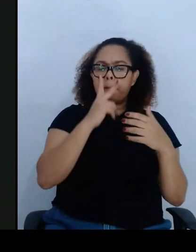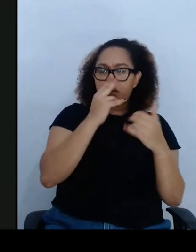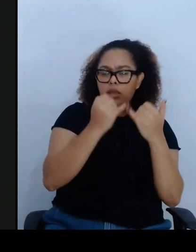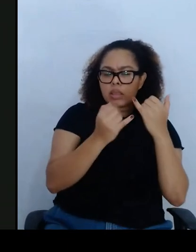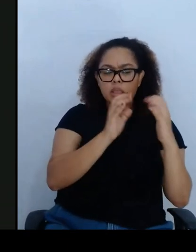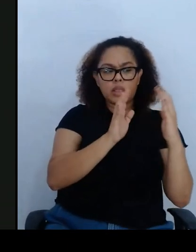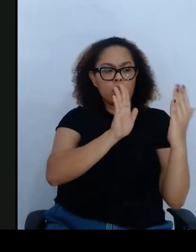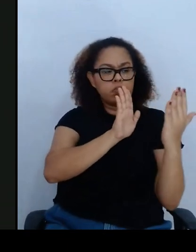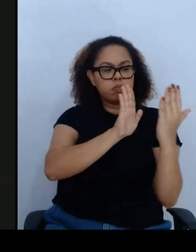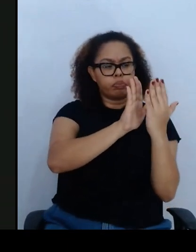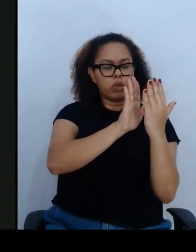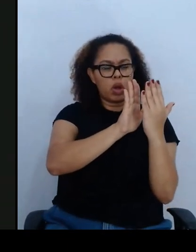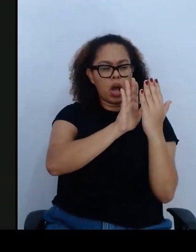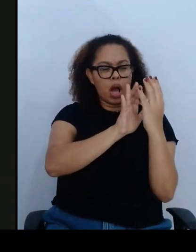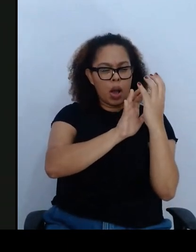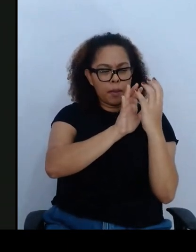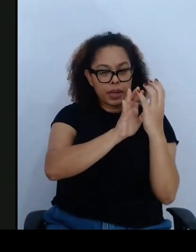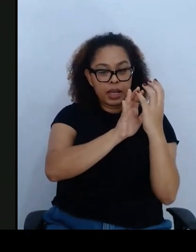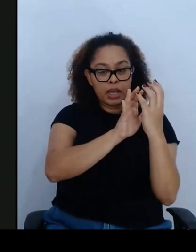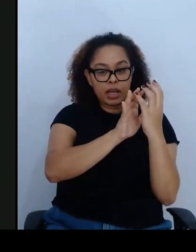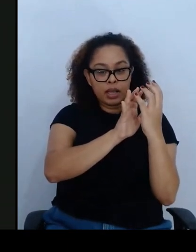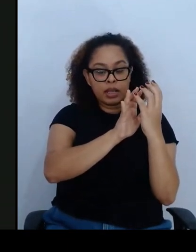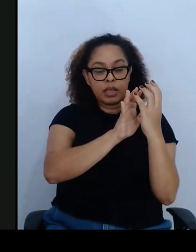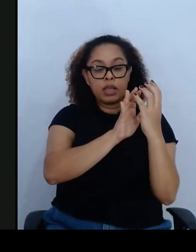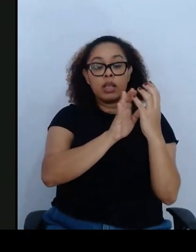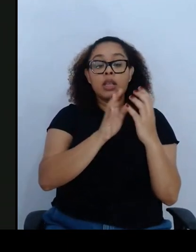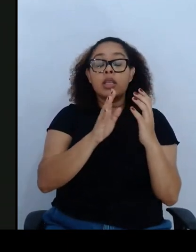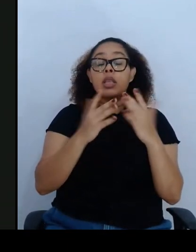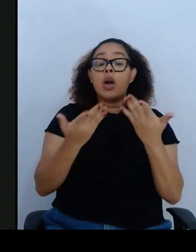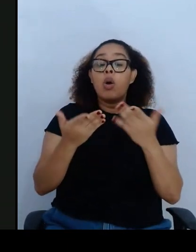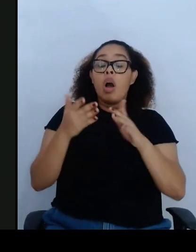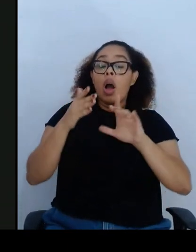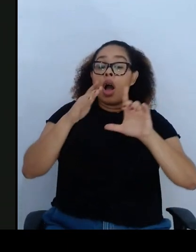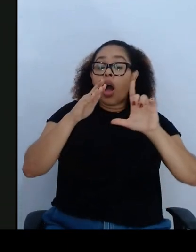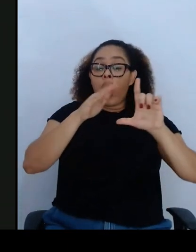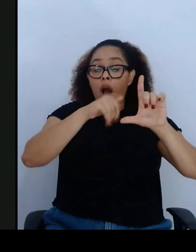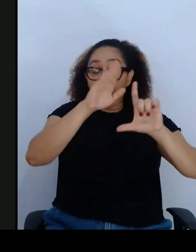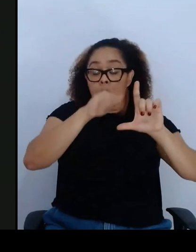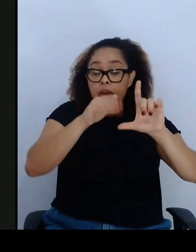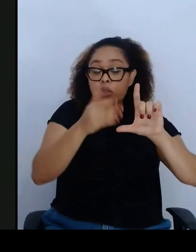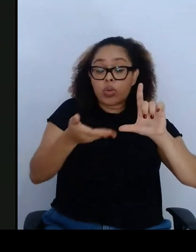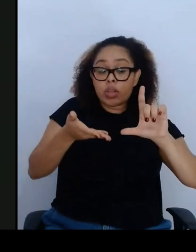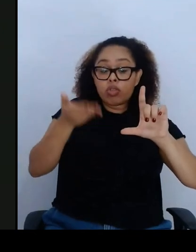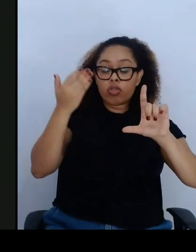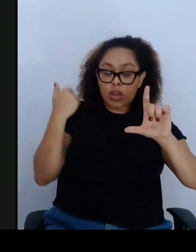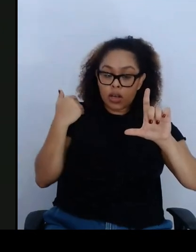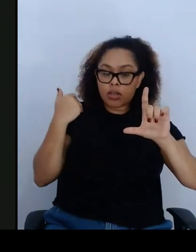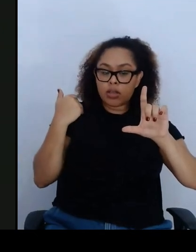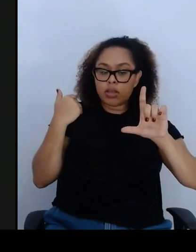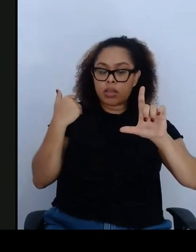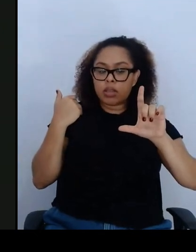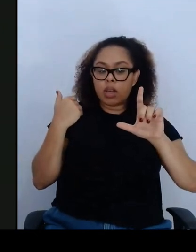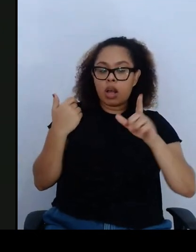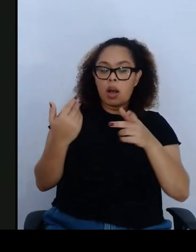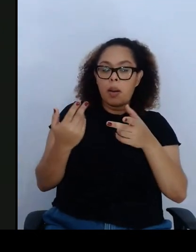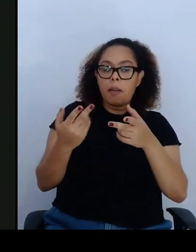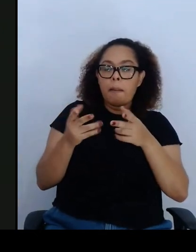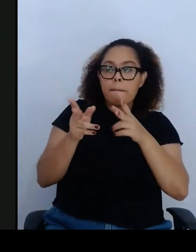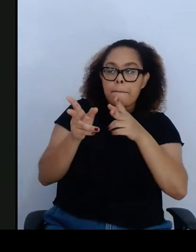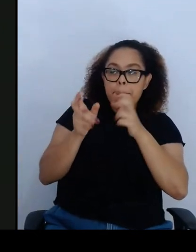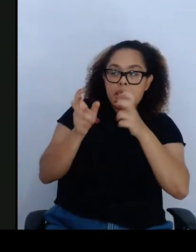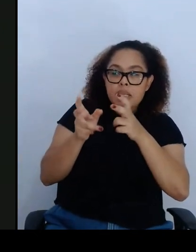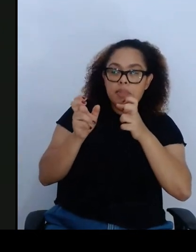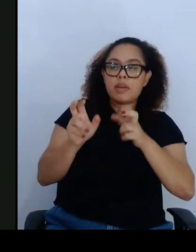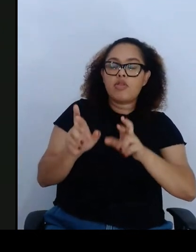a pintura anterior que vimos talvez não fosse identificada dessa forma esta